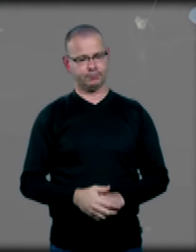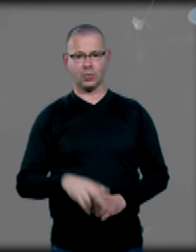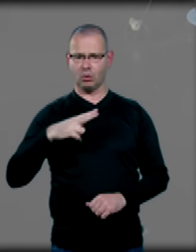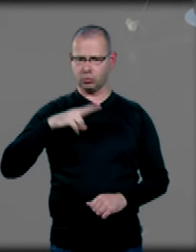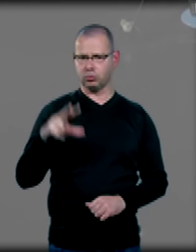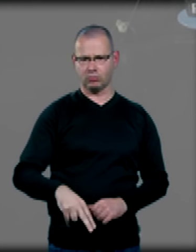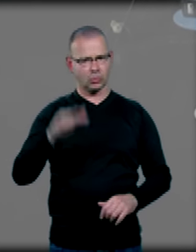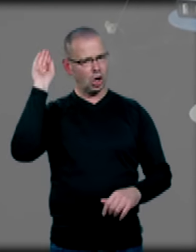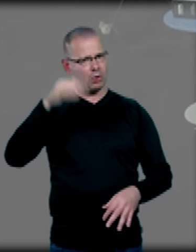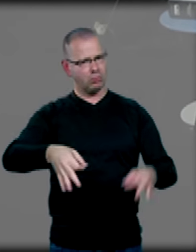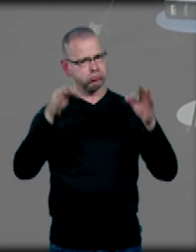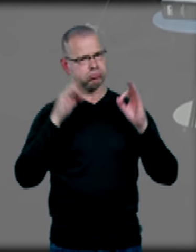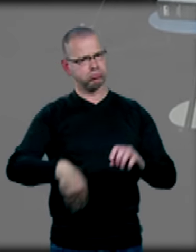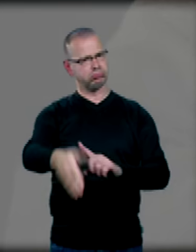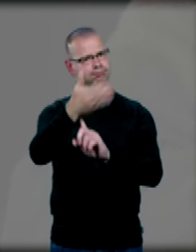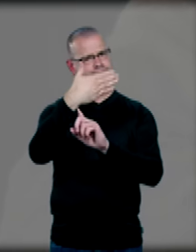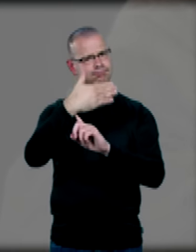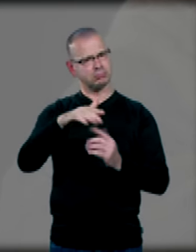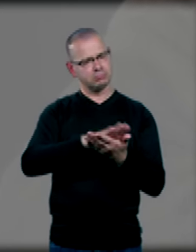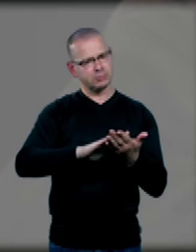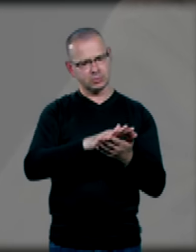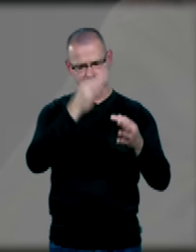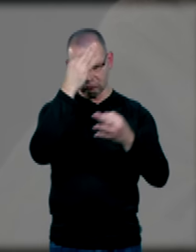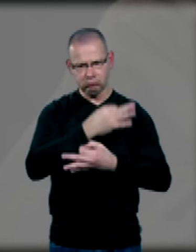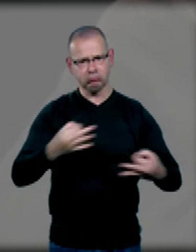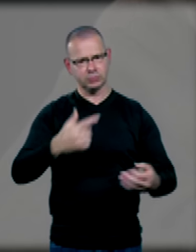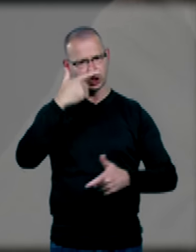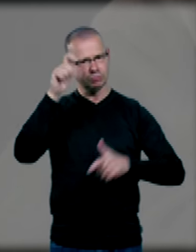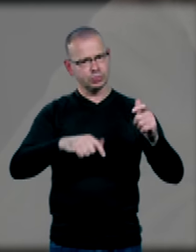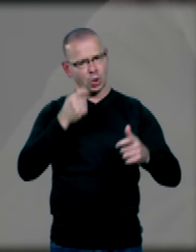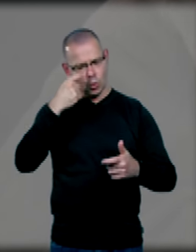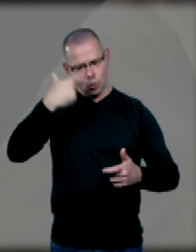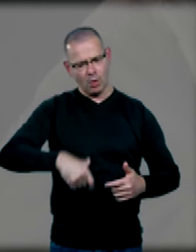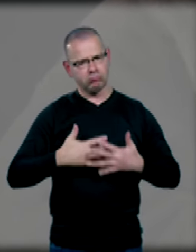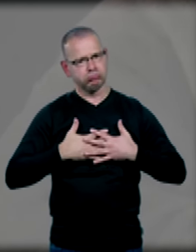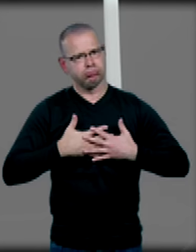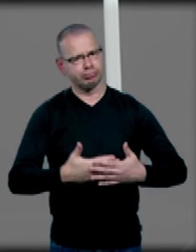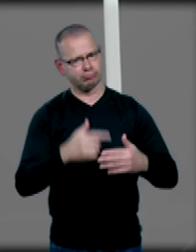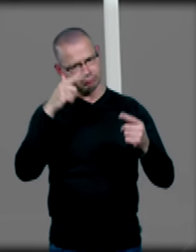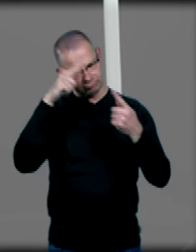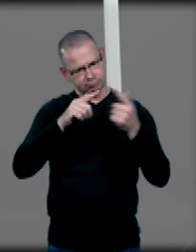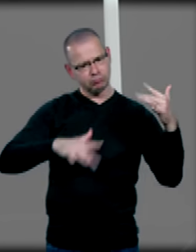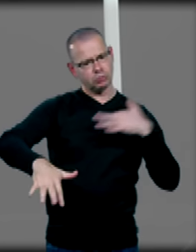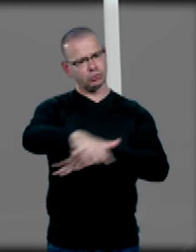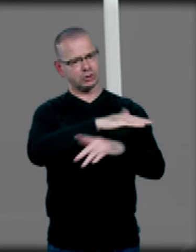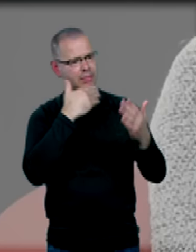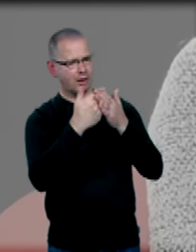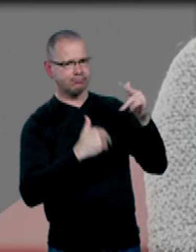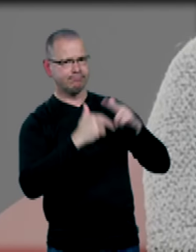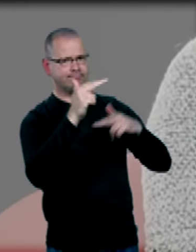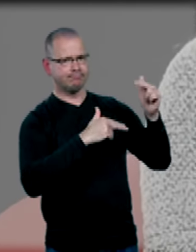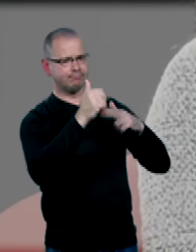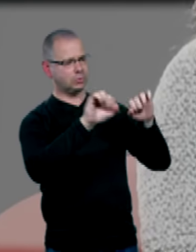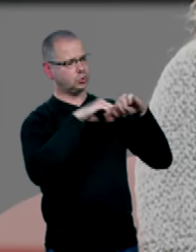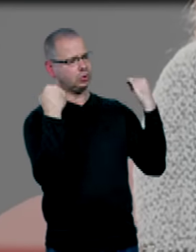soberana, baseada na dignidade da pessoa humana e na vontade popular empenhada na construção de uma cidade livre, justa e solidária.